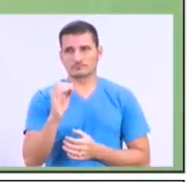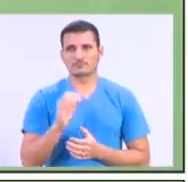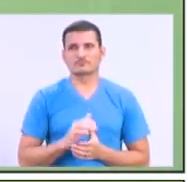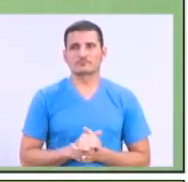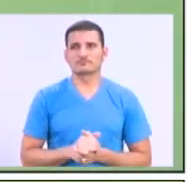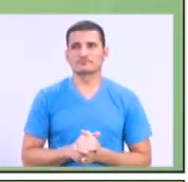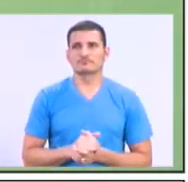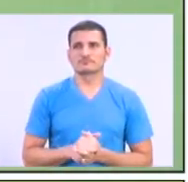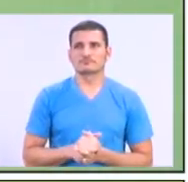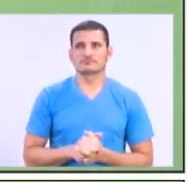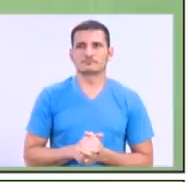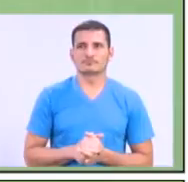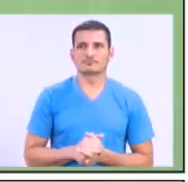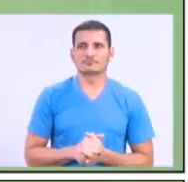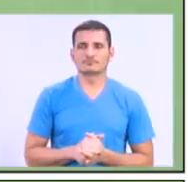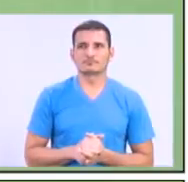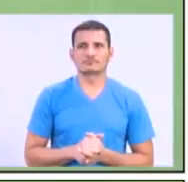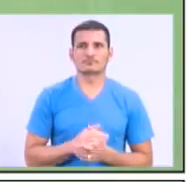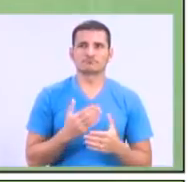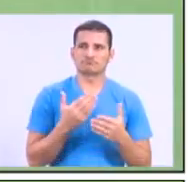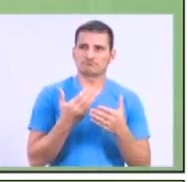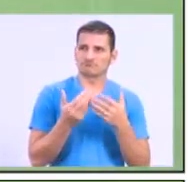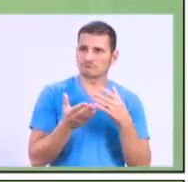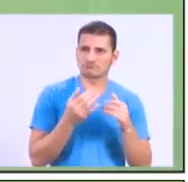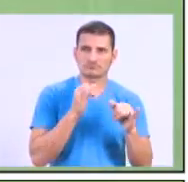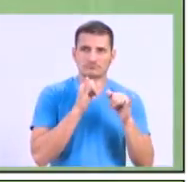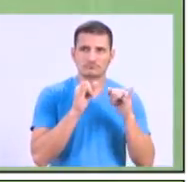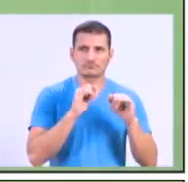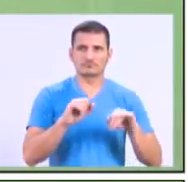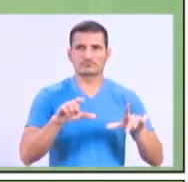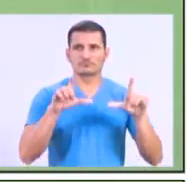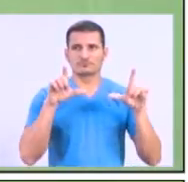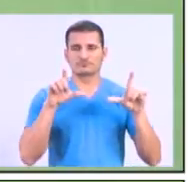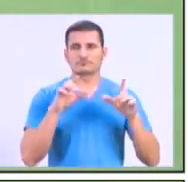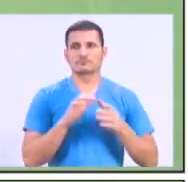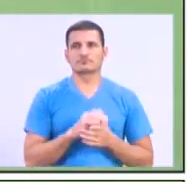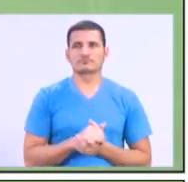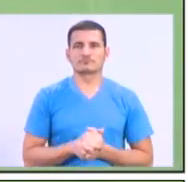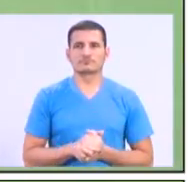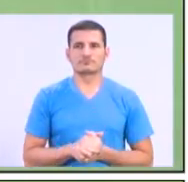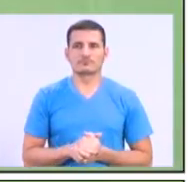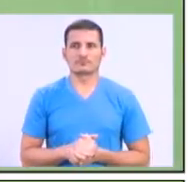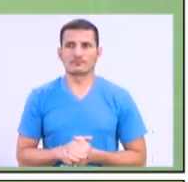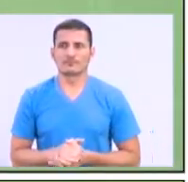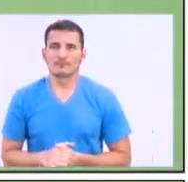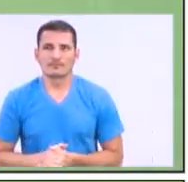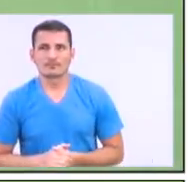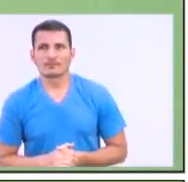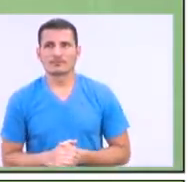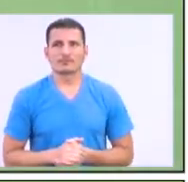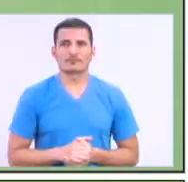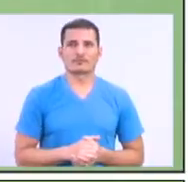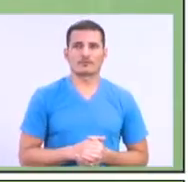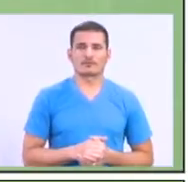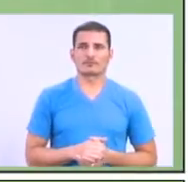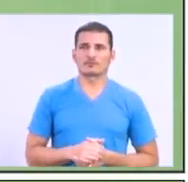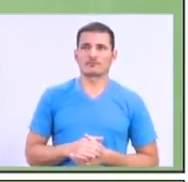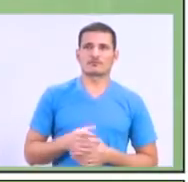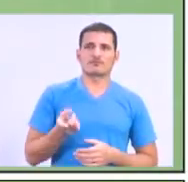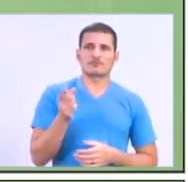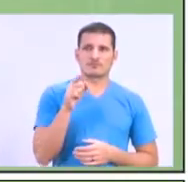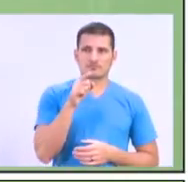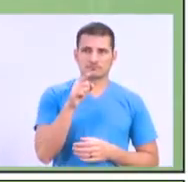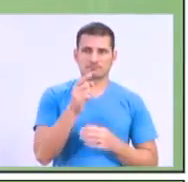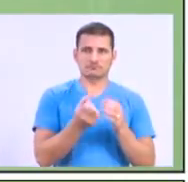certo? Qualquer informação. A ideia que você tem que ter agora é, depois que você criou esse arquivo, com